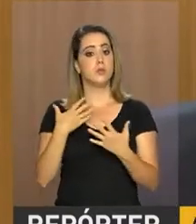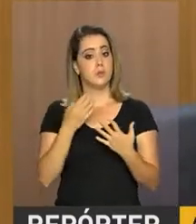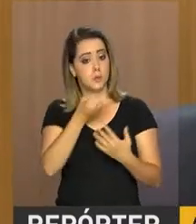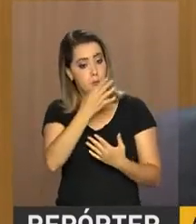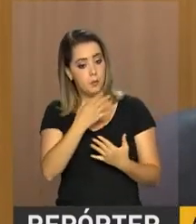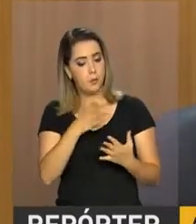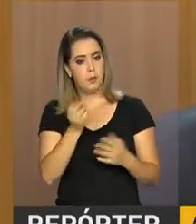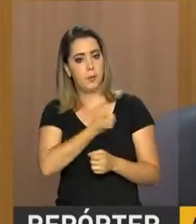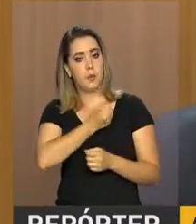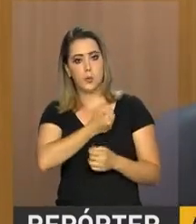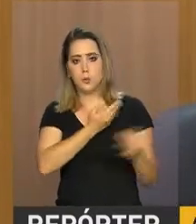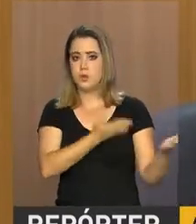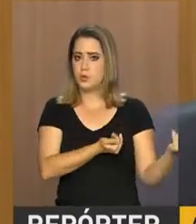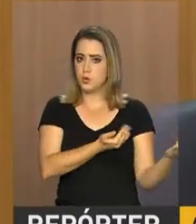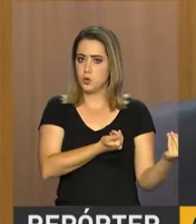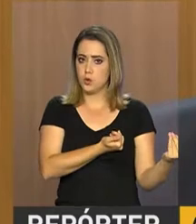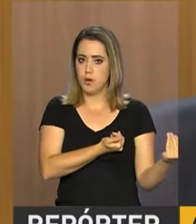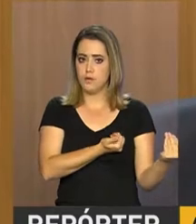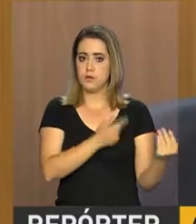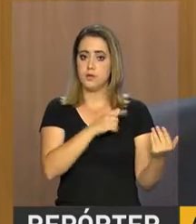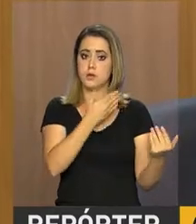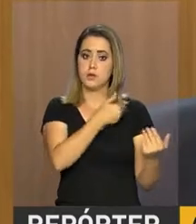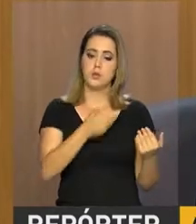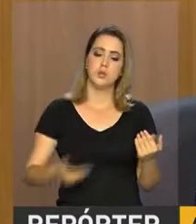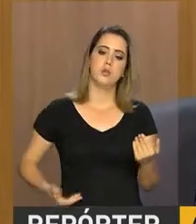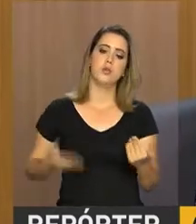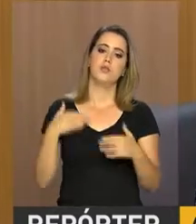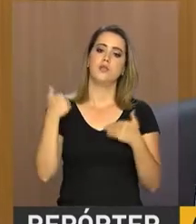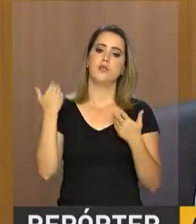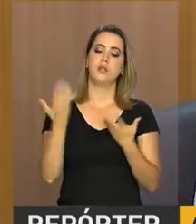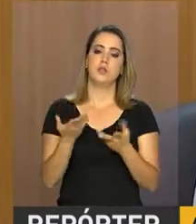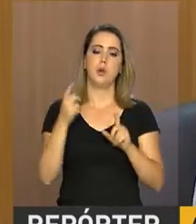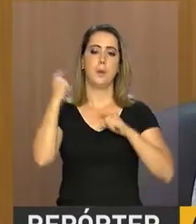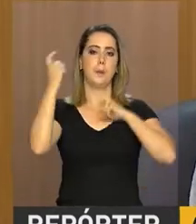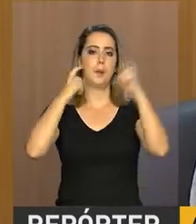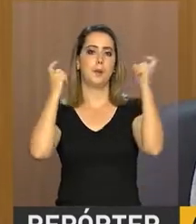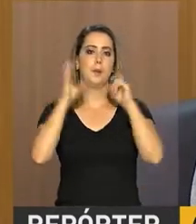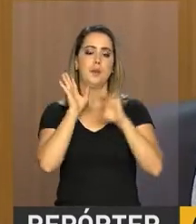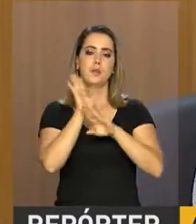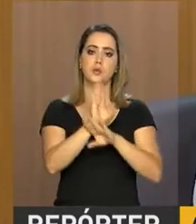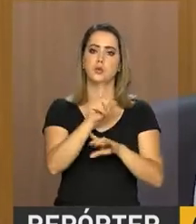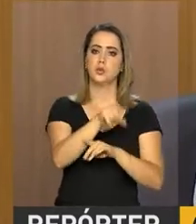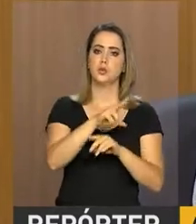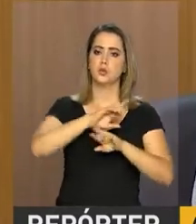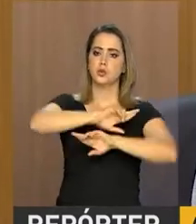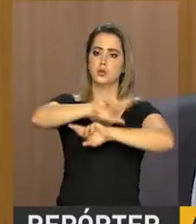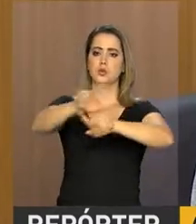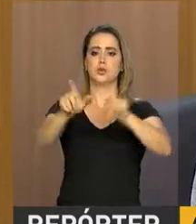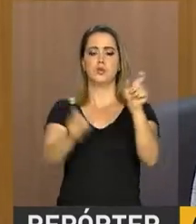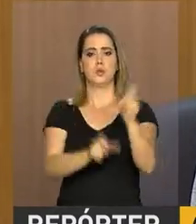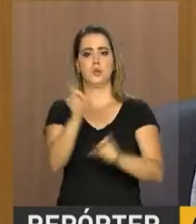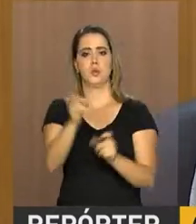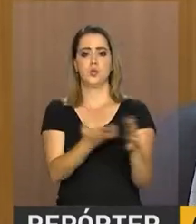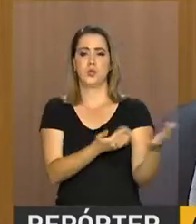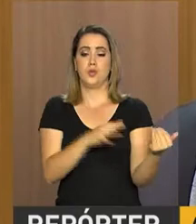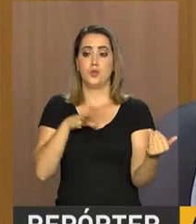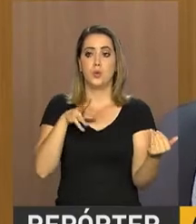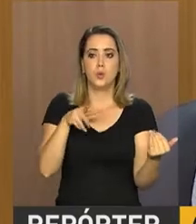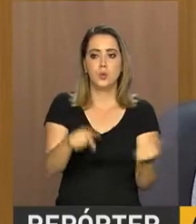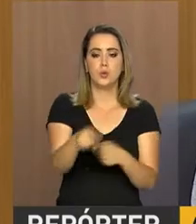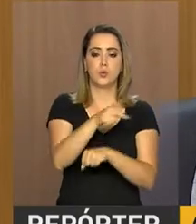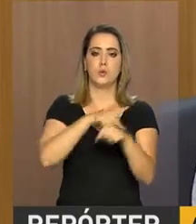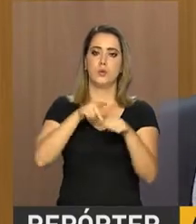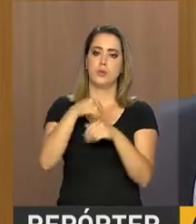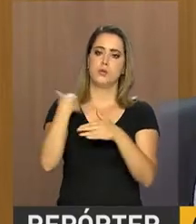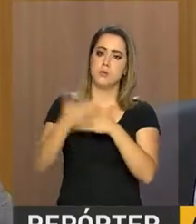juventude o governo preocupado e atender às especificidades destes milhões de brasileiros em todas as regiões do país